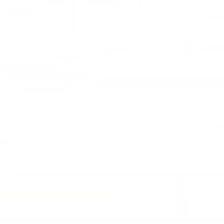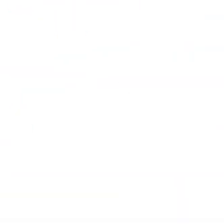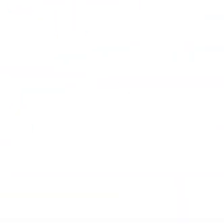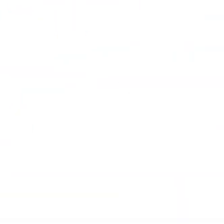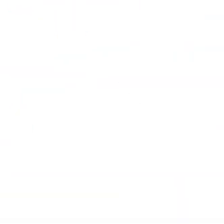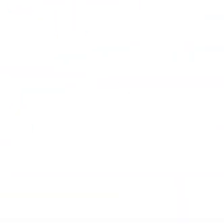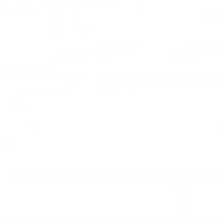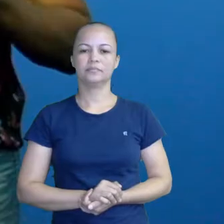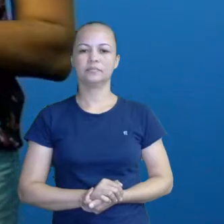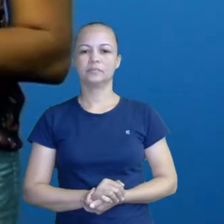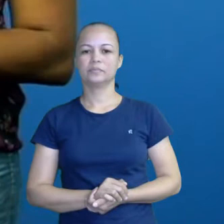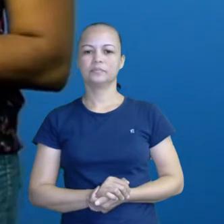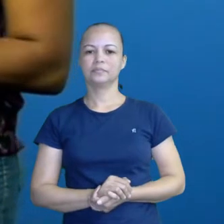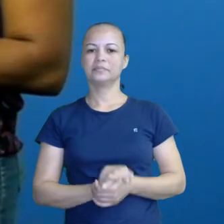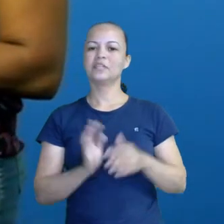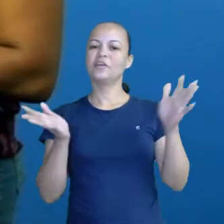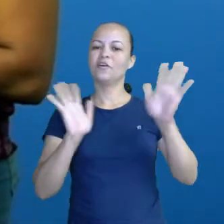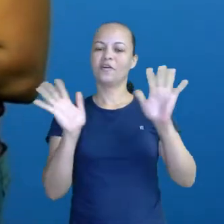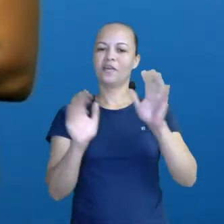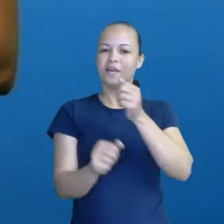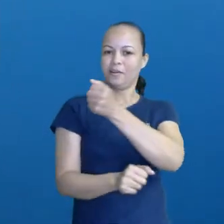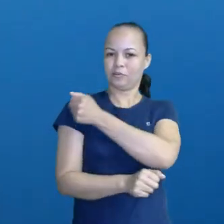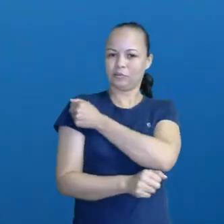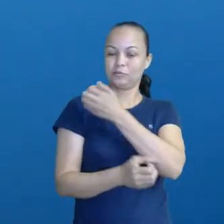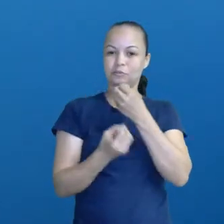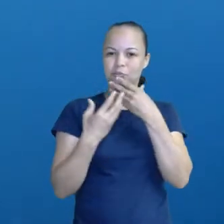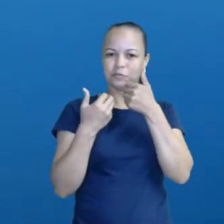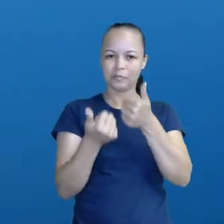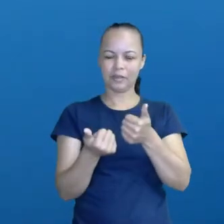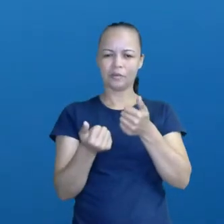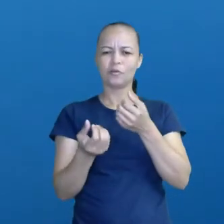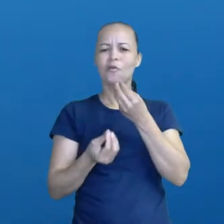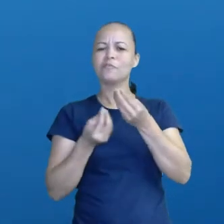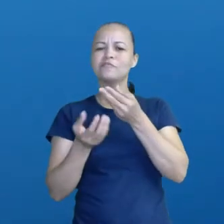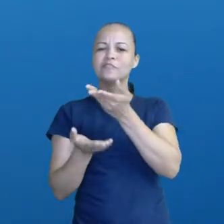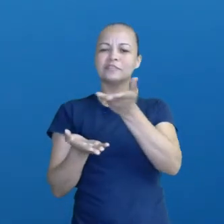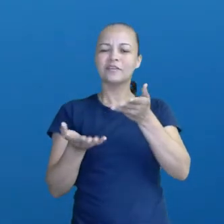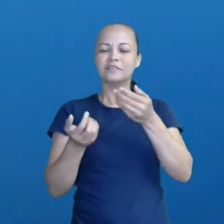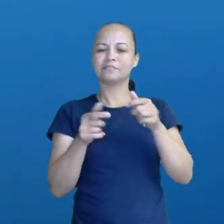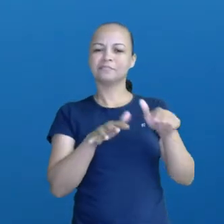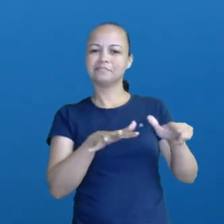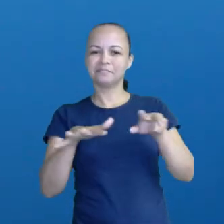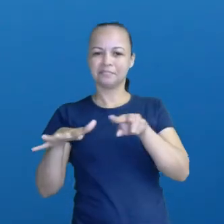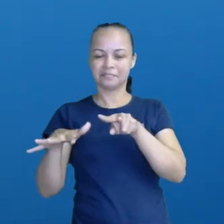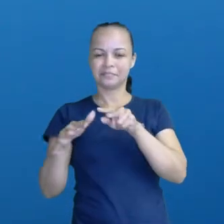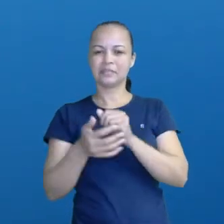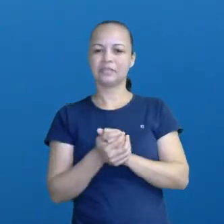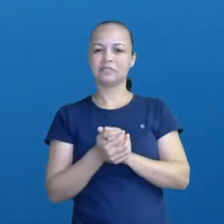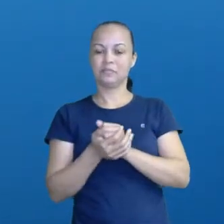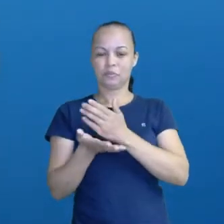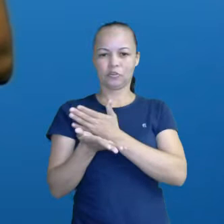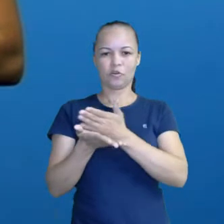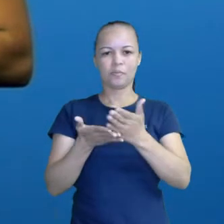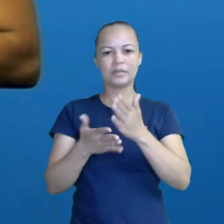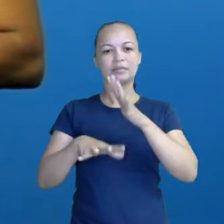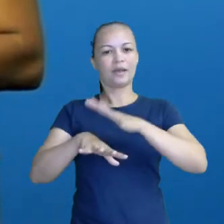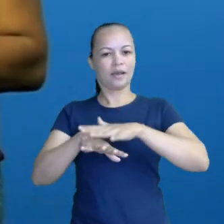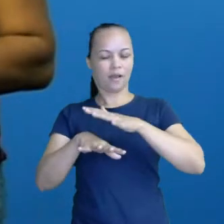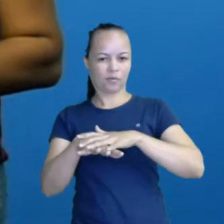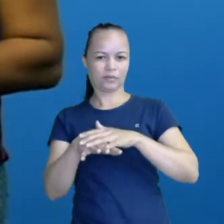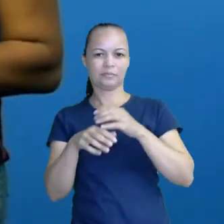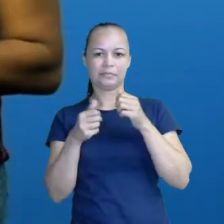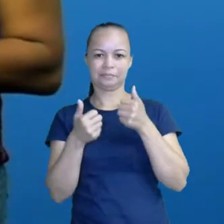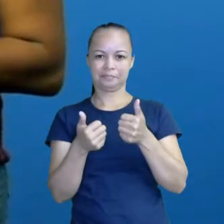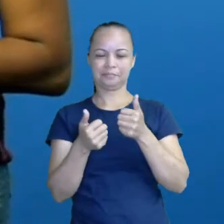o Olá turminha tudo bem como vocês passaram a semana vamos iniciar nossa aula de